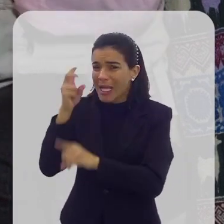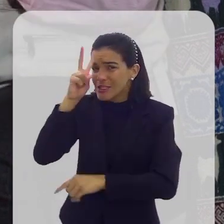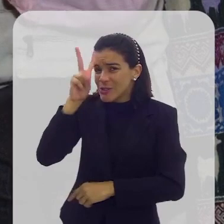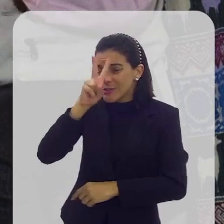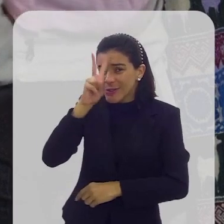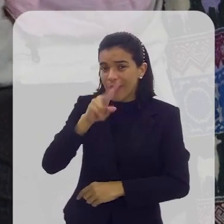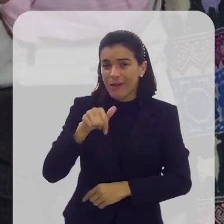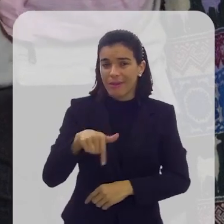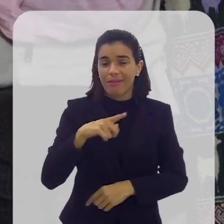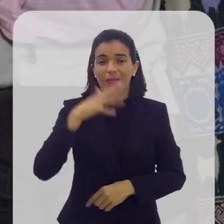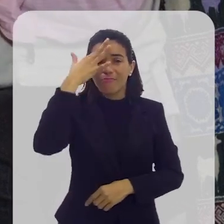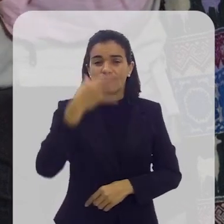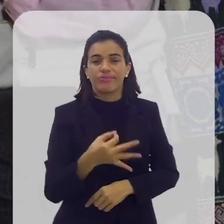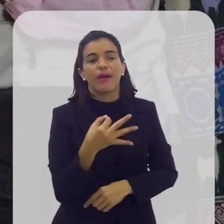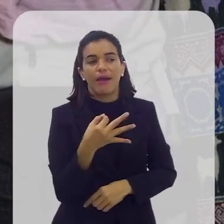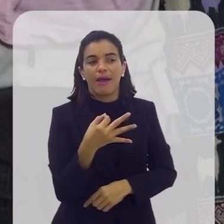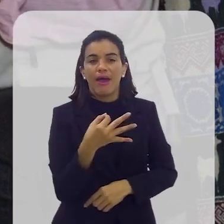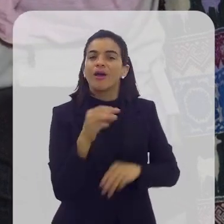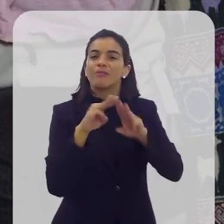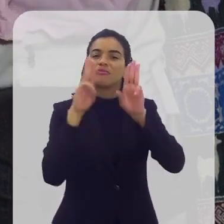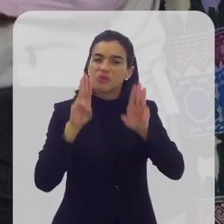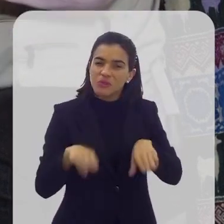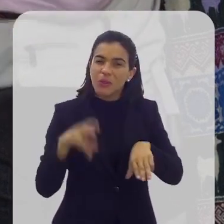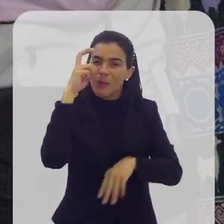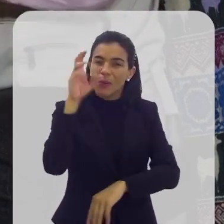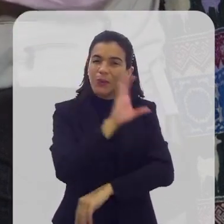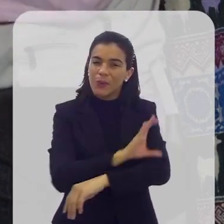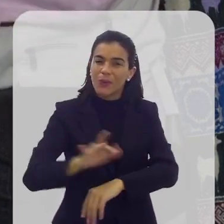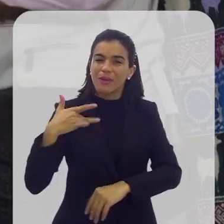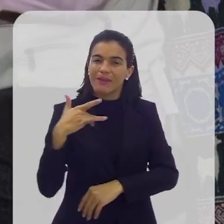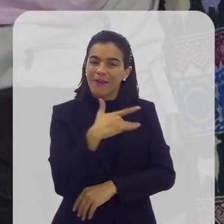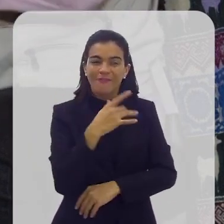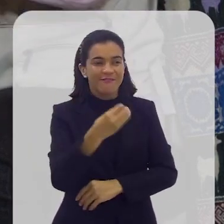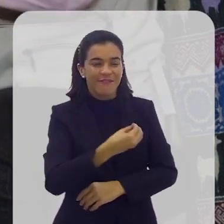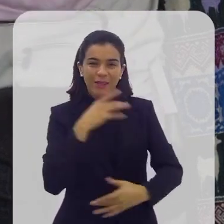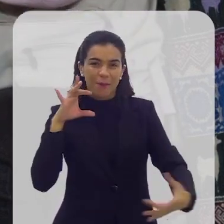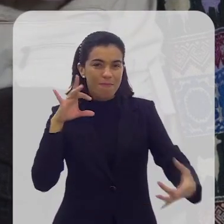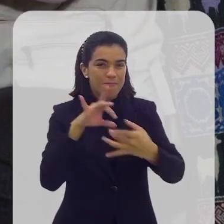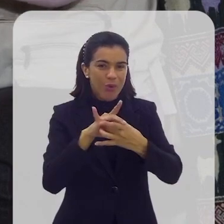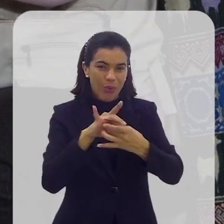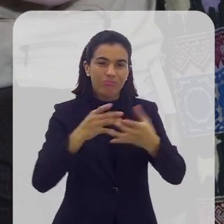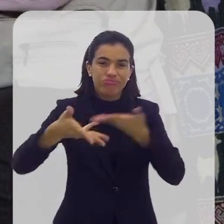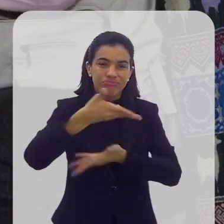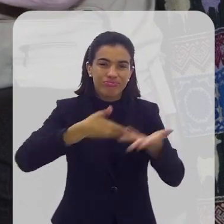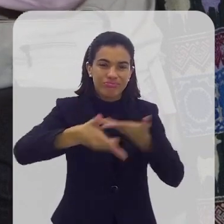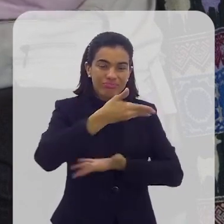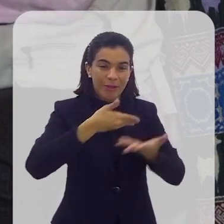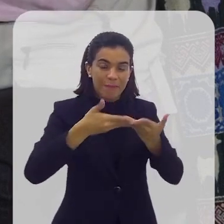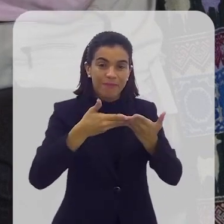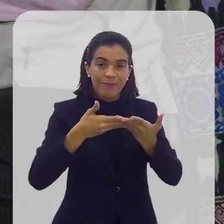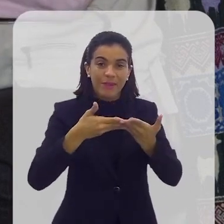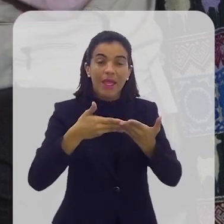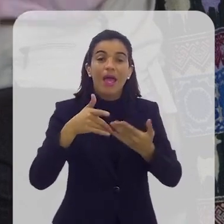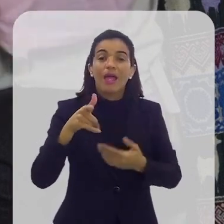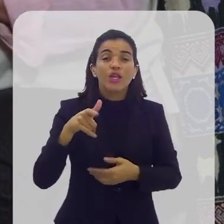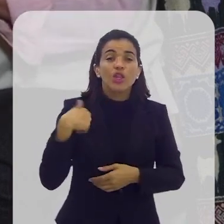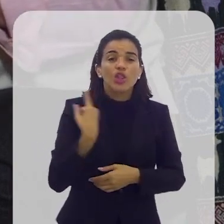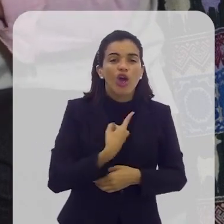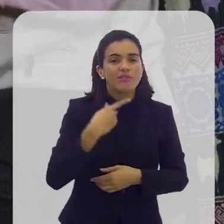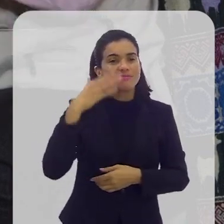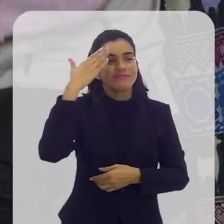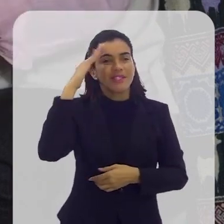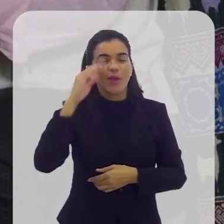2018. Uma das coisas que nós percebíamos, eu percebia muito isso, é que havia um impedimento de